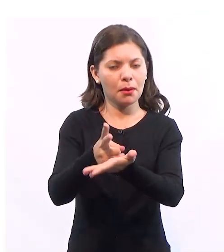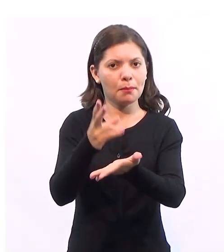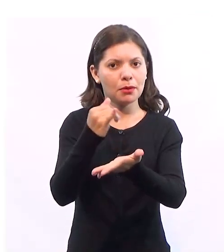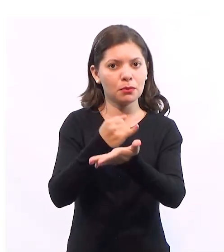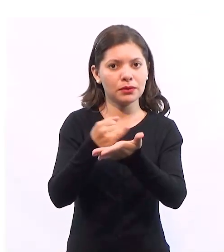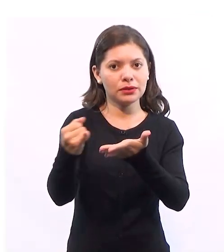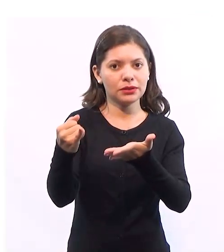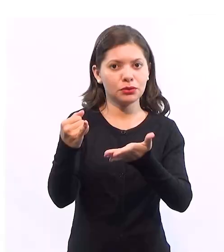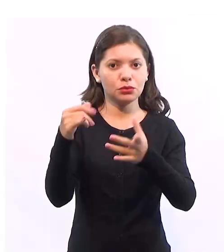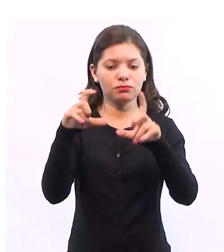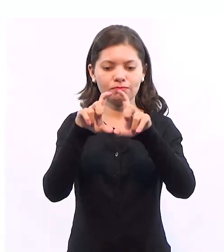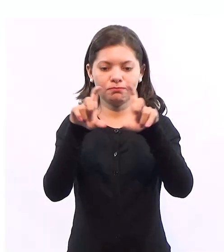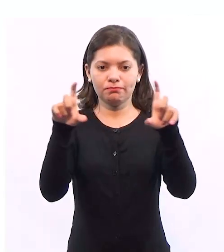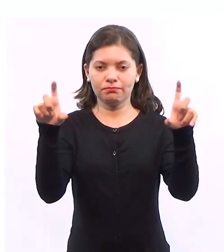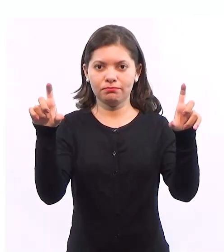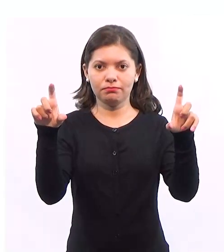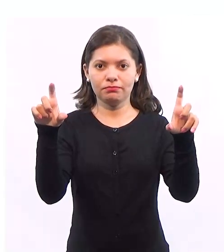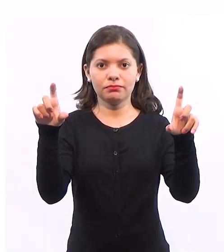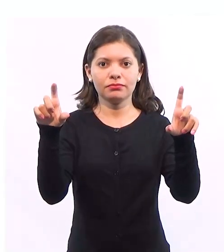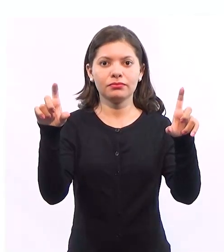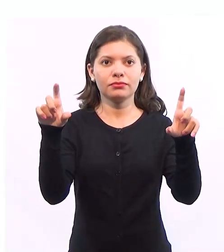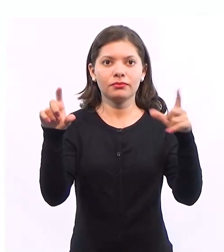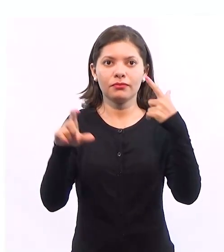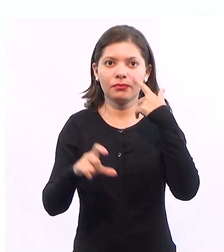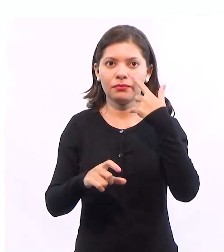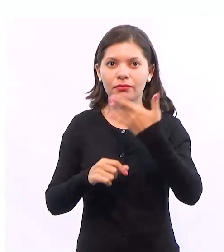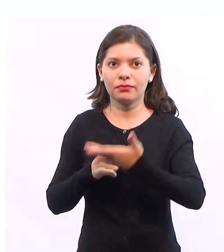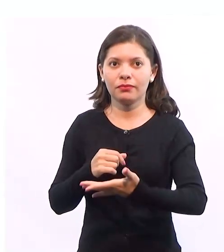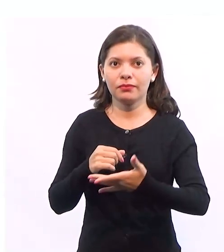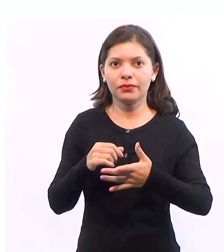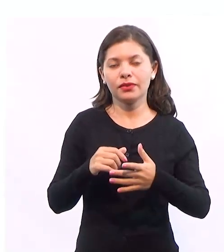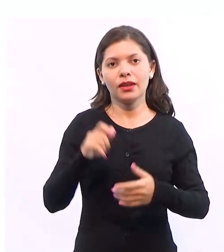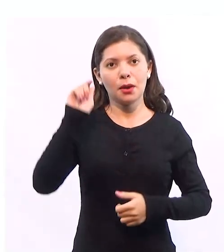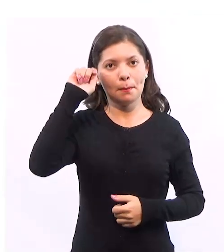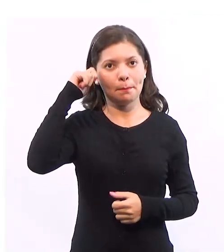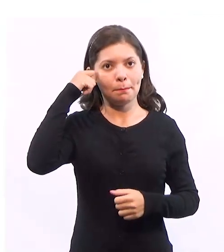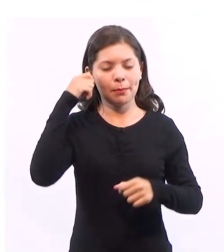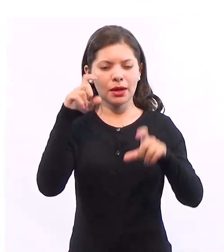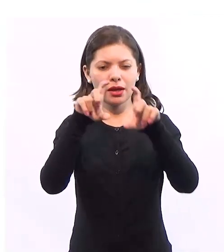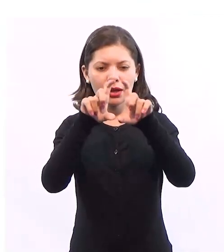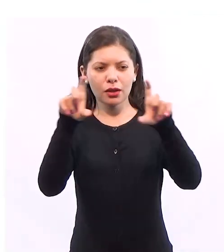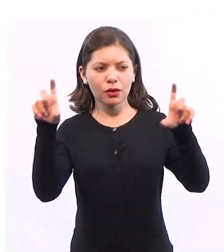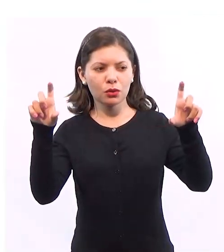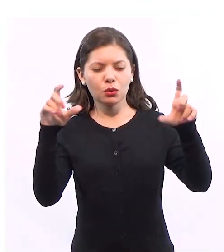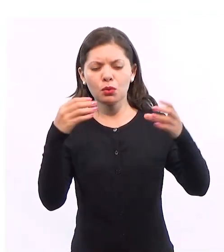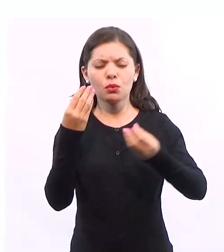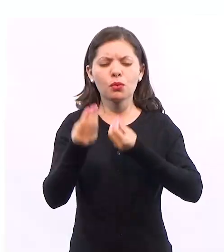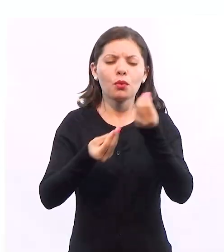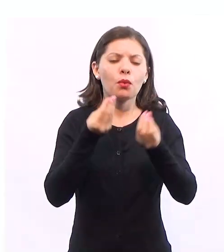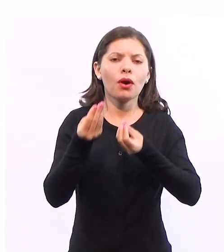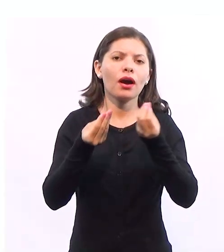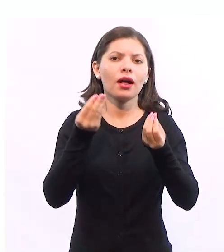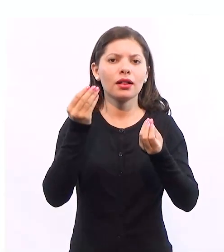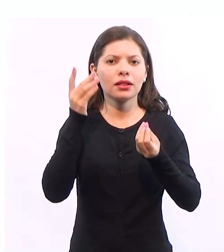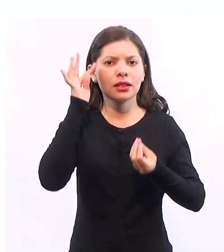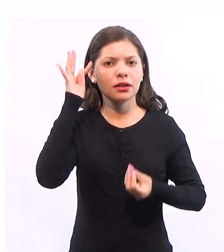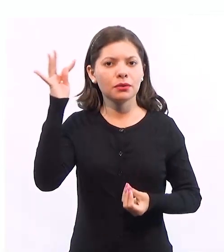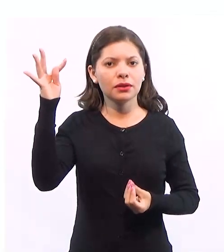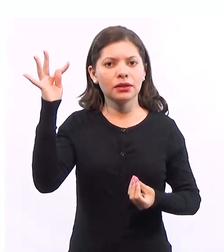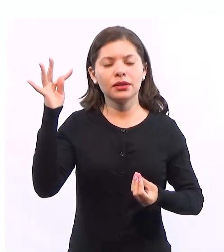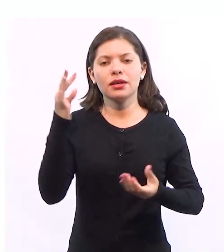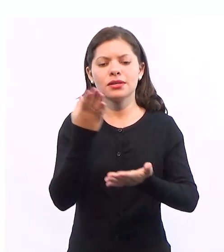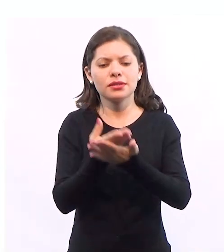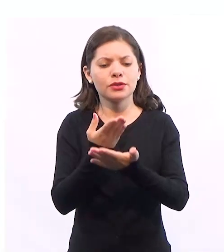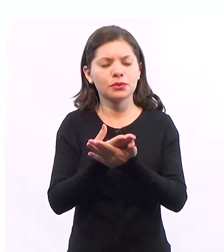deixar destacado, tá? Destacado aqui em negrito, né? Quais as teorias que nós vamos trabalhar, tá? Nós